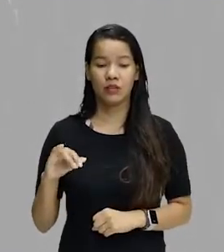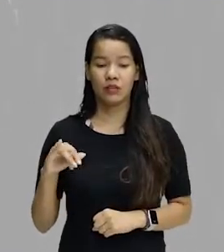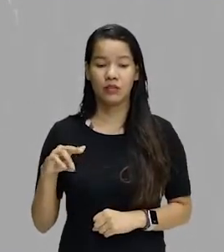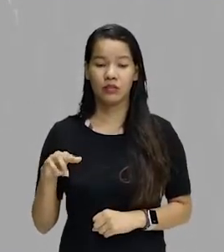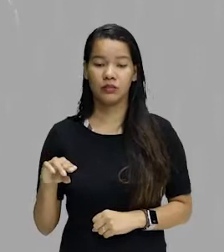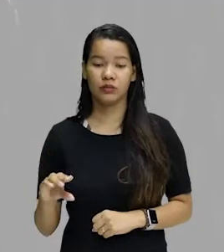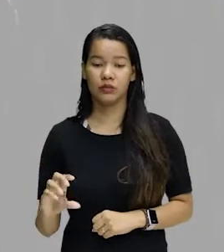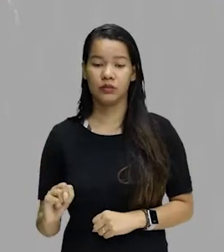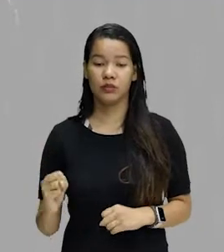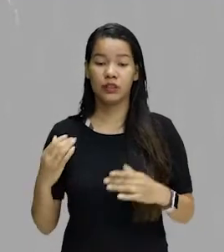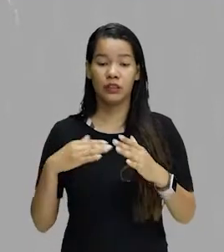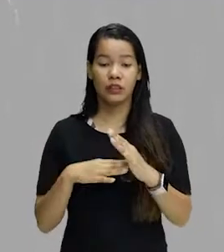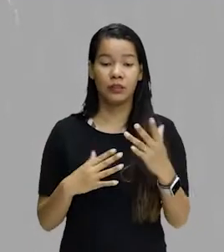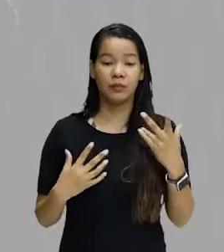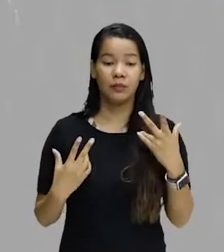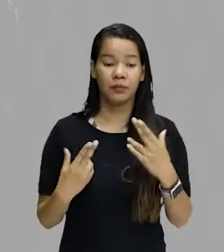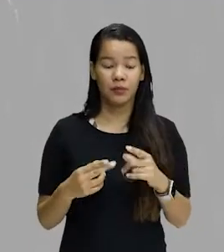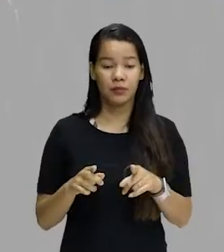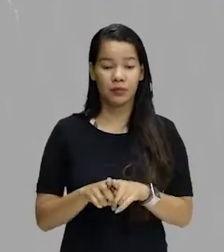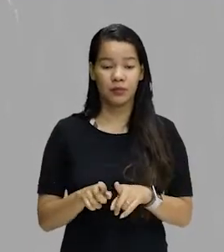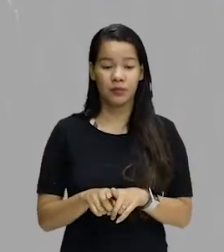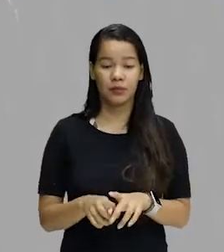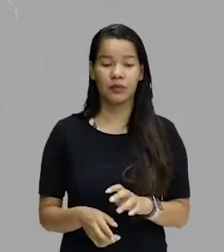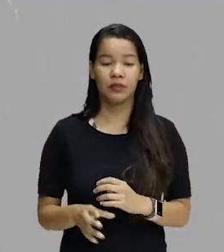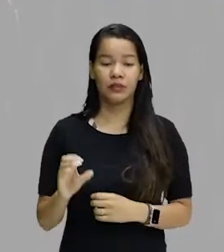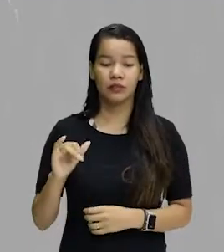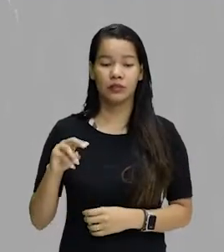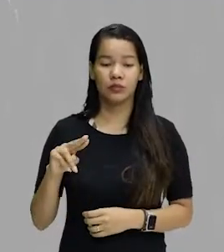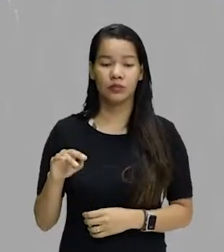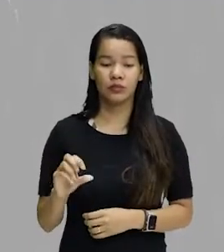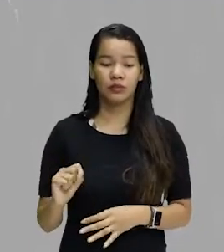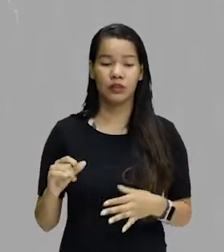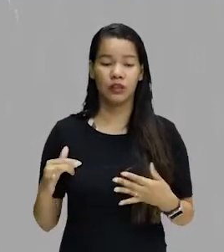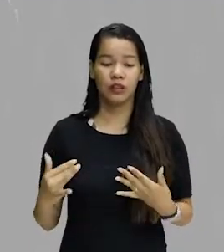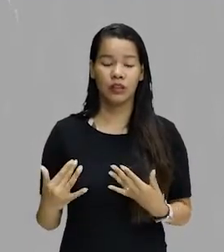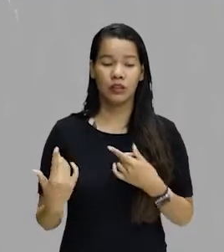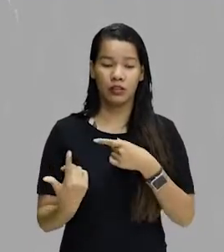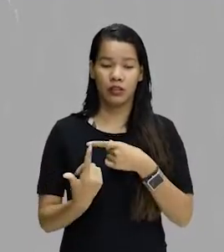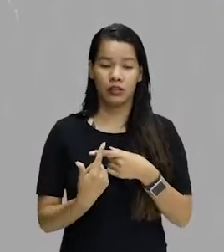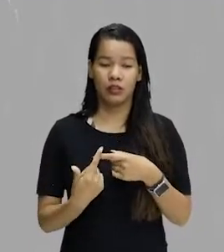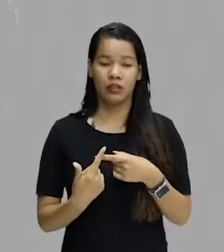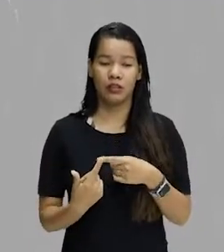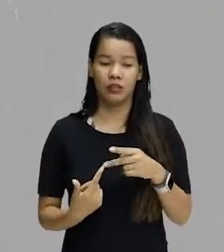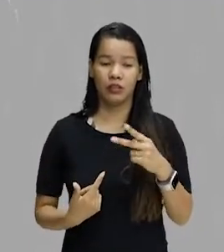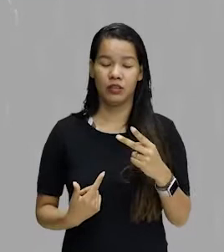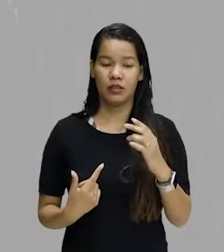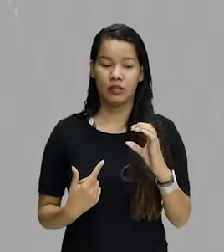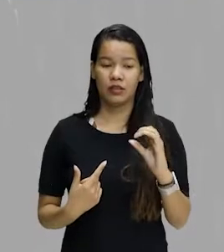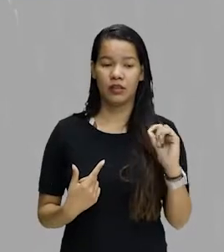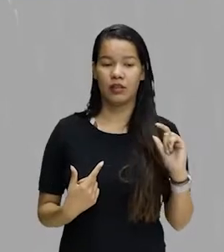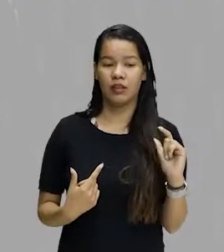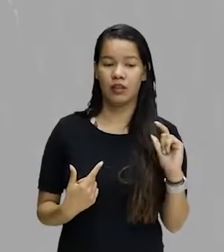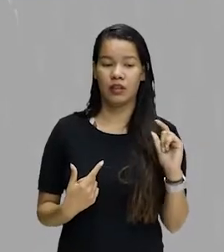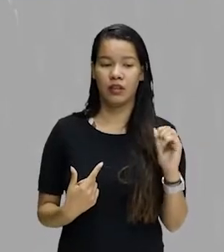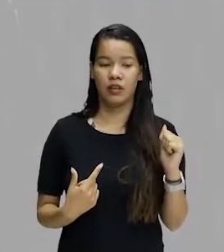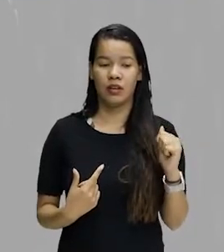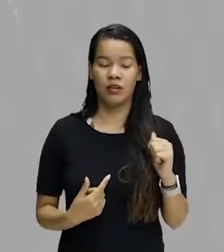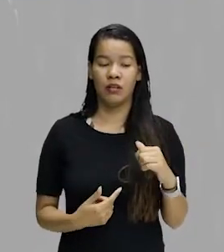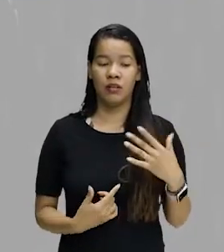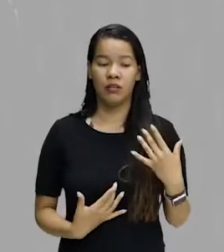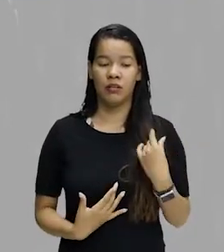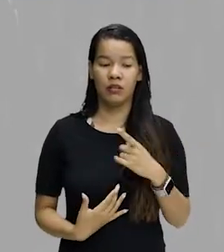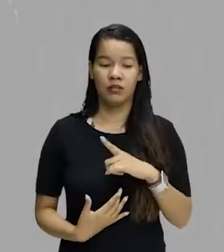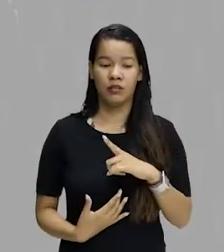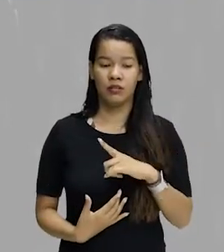até mesmo compostos cíclicos. Então, a adição de HCl ao eteno. Então, nós temos